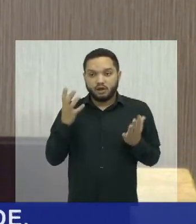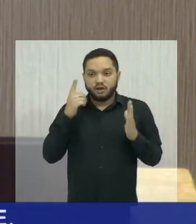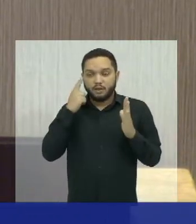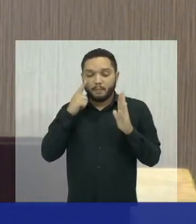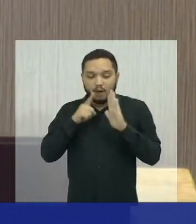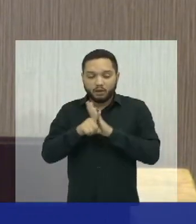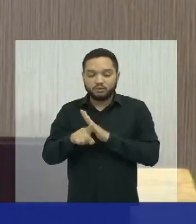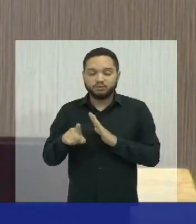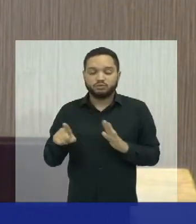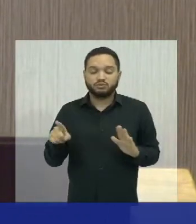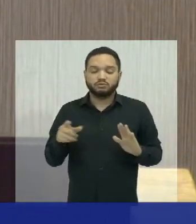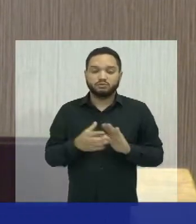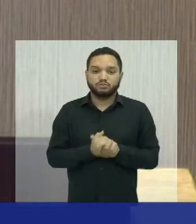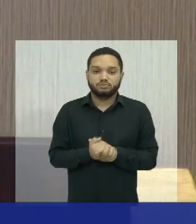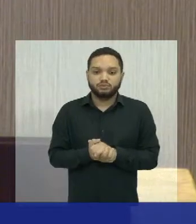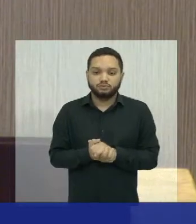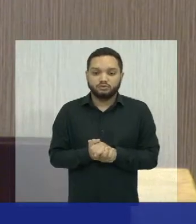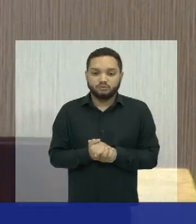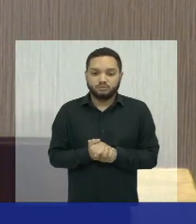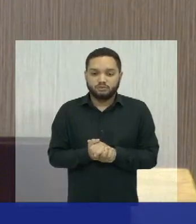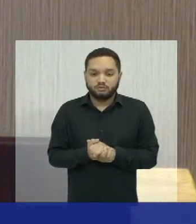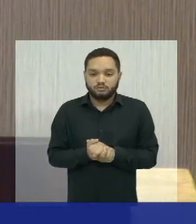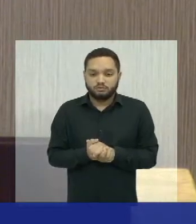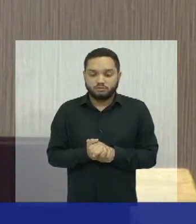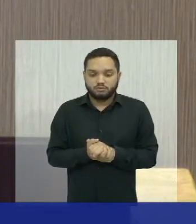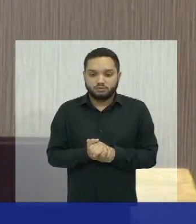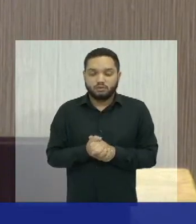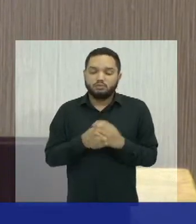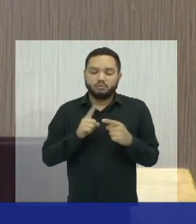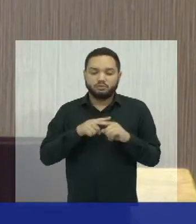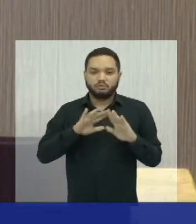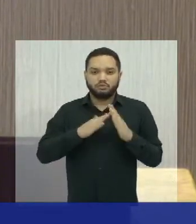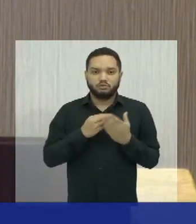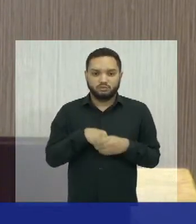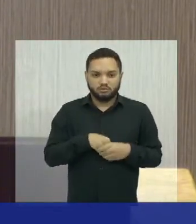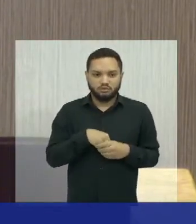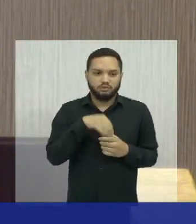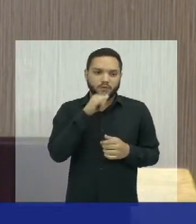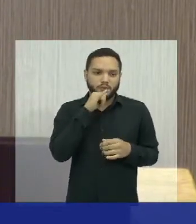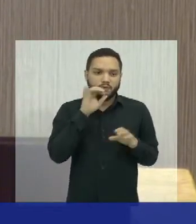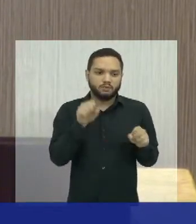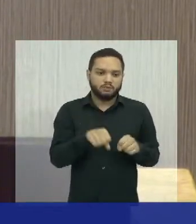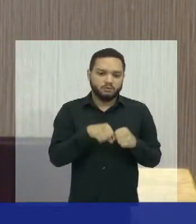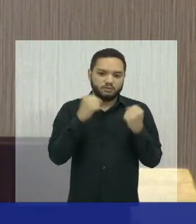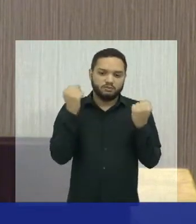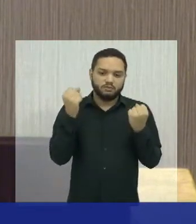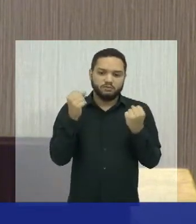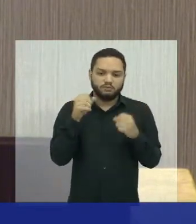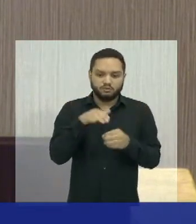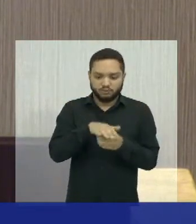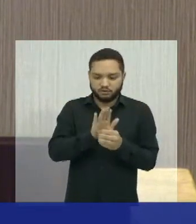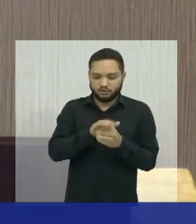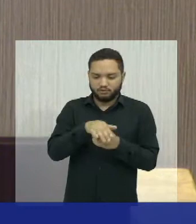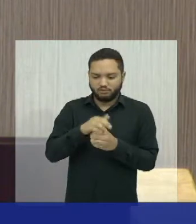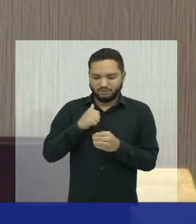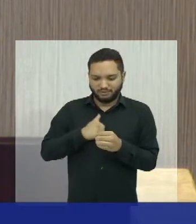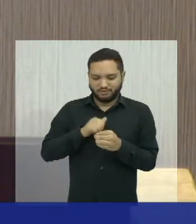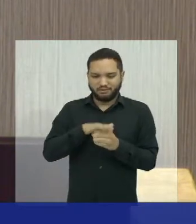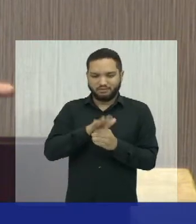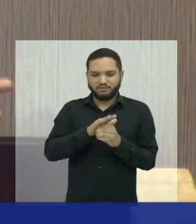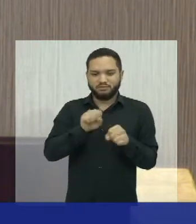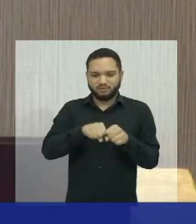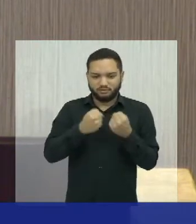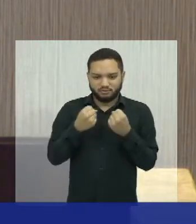pergunta. Se por acaso, porque dentro da escola o menino quebra, por exemplo, a tampa do vaso sanitário,